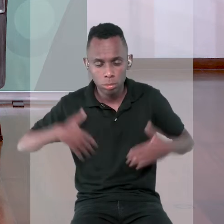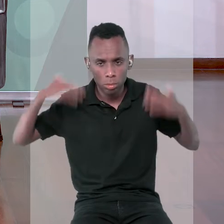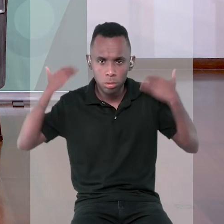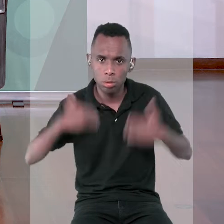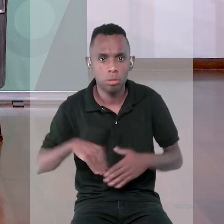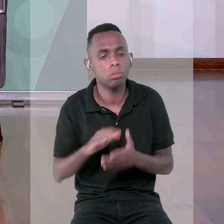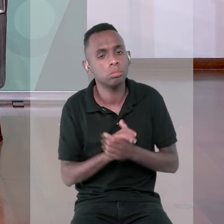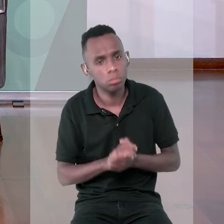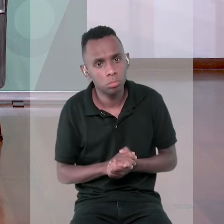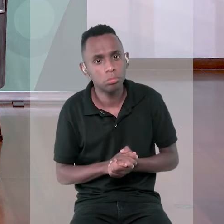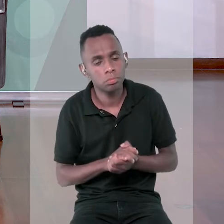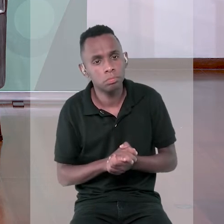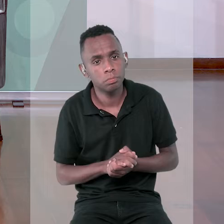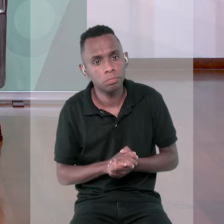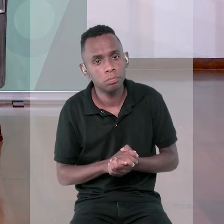mulheres orientais.